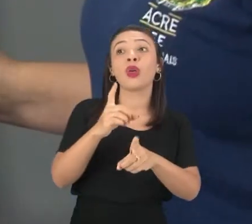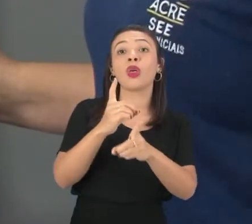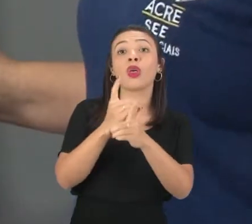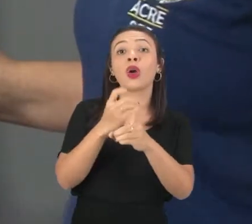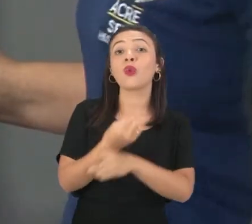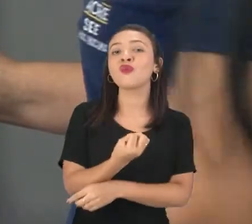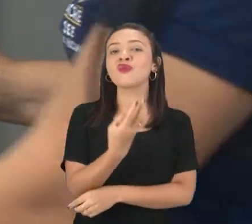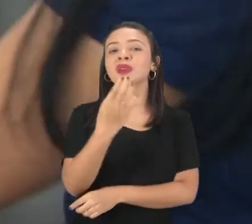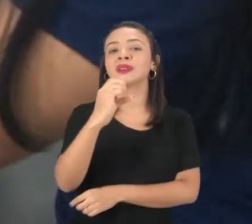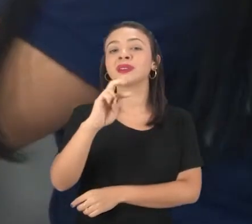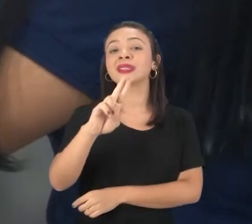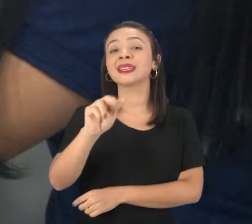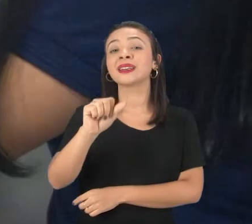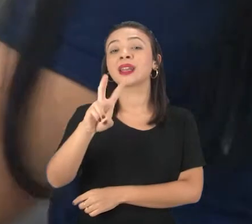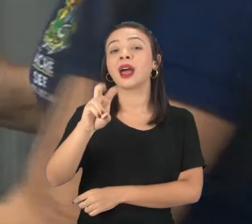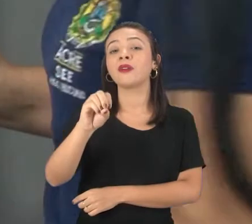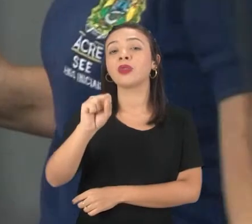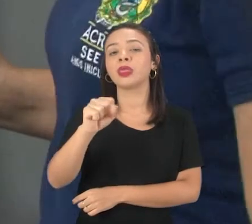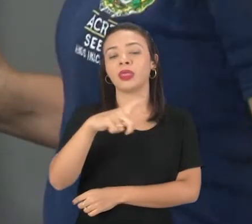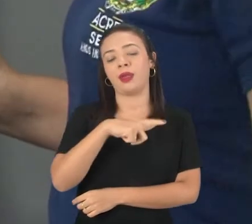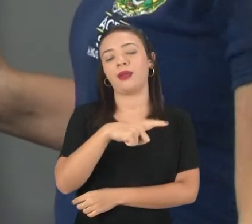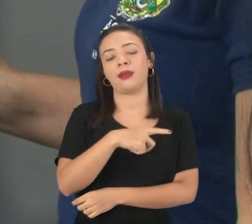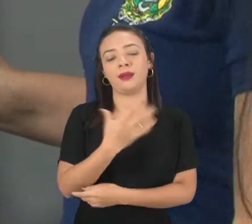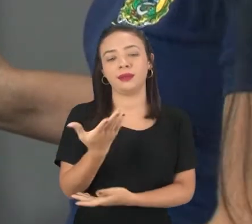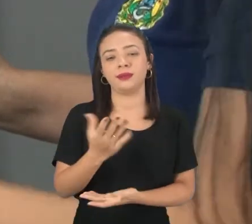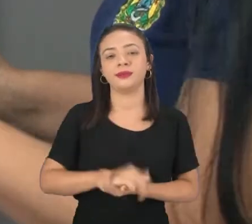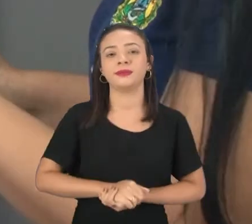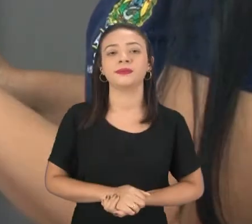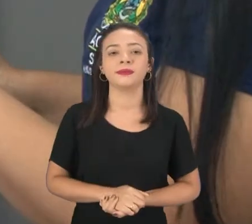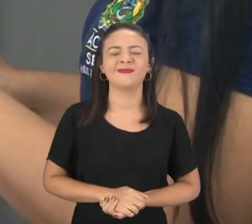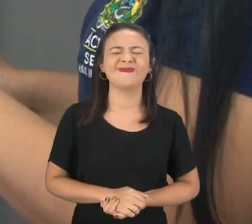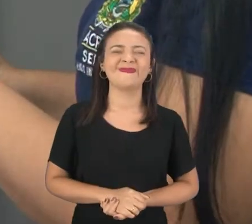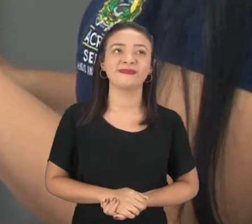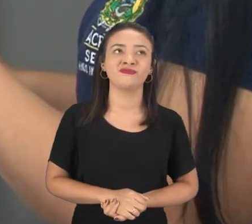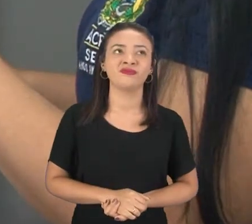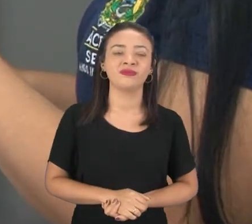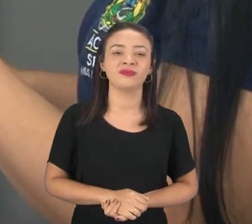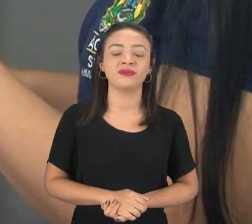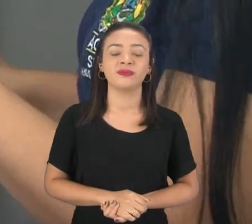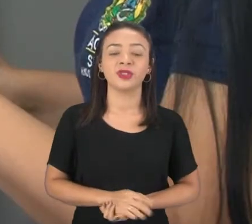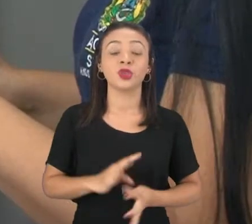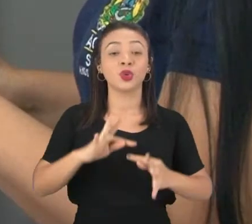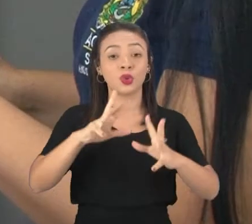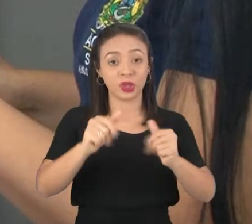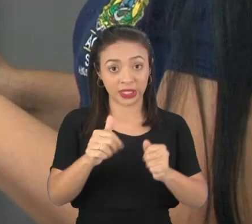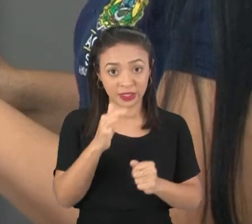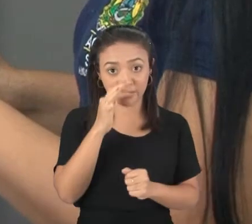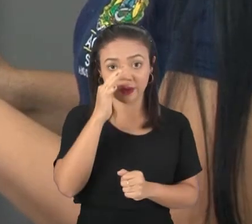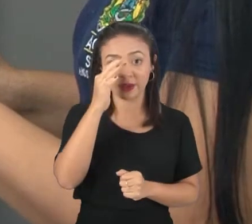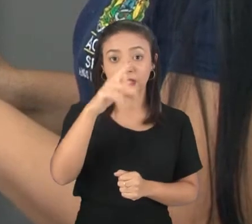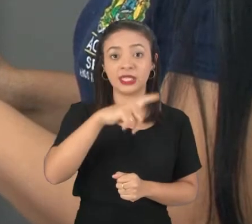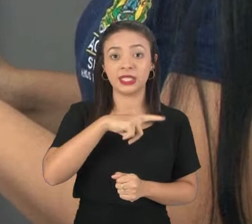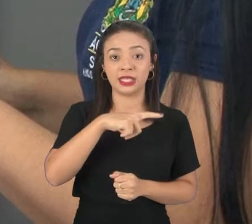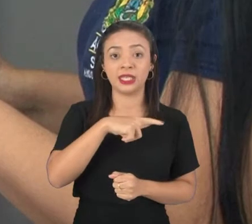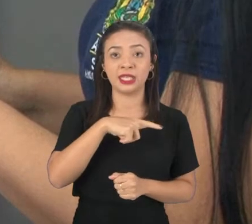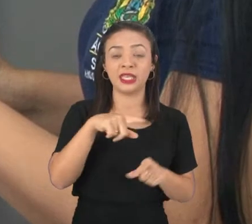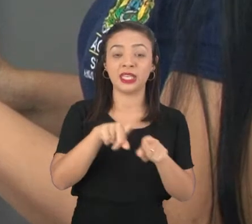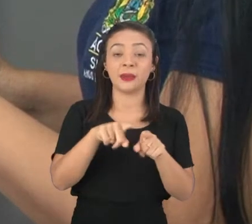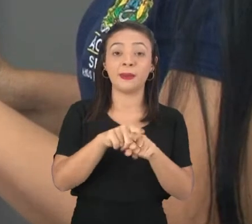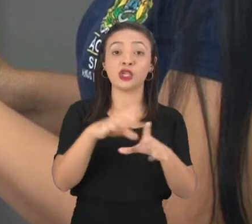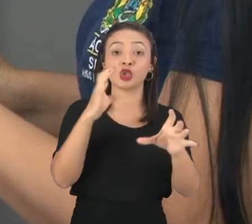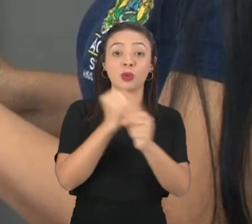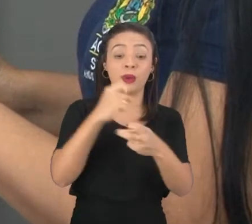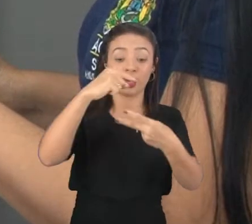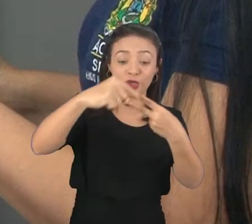do Cravo eu não sei quantos escravos ele tem então vou pegar o total das flores e das que ele já